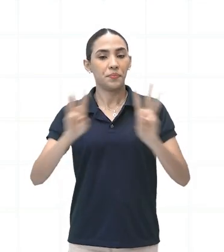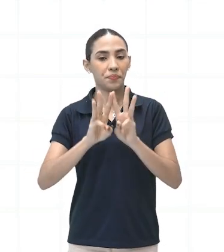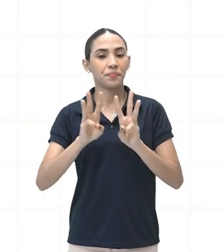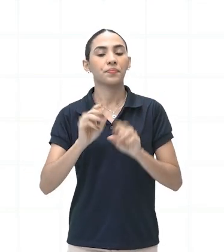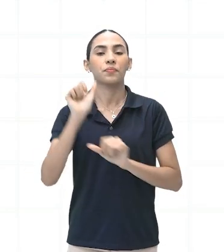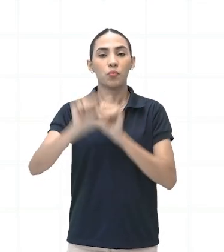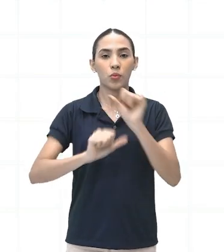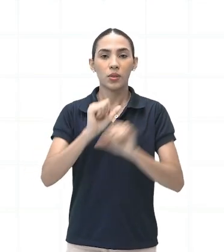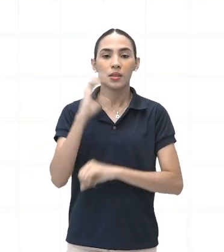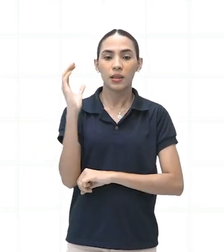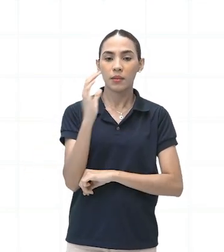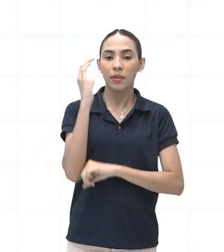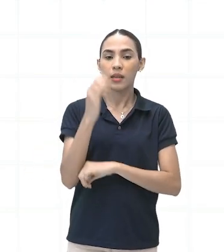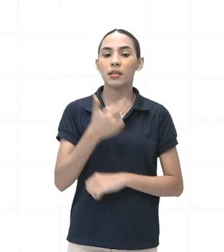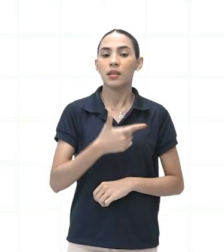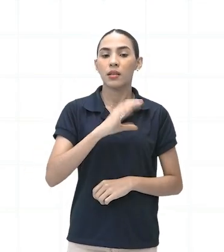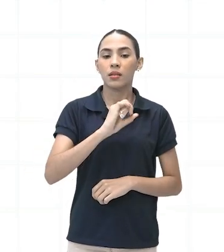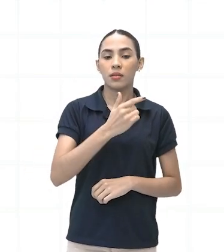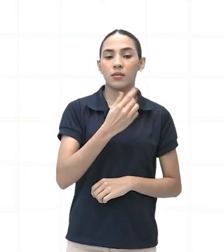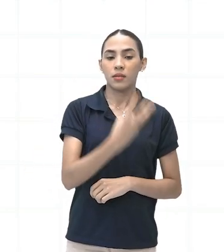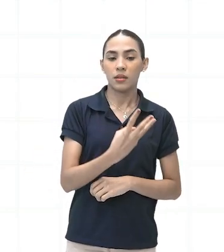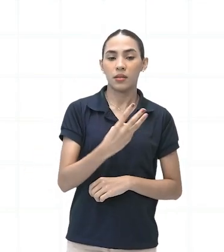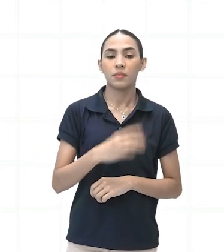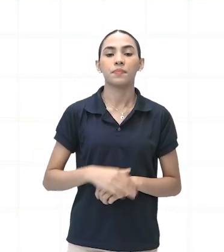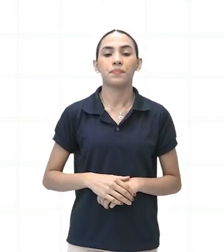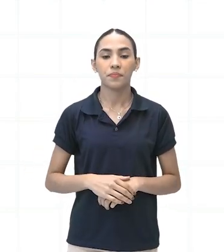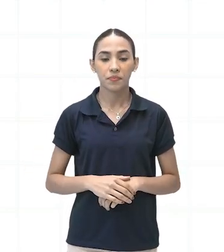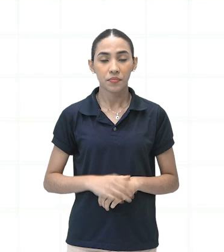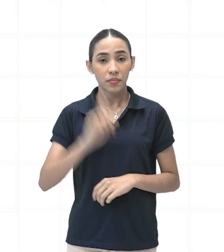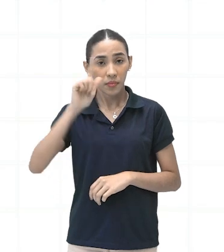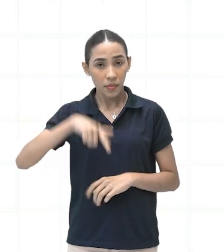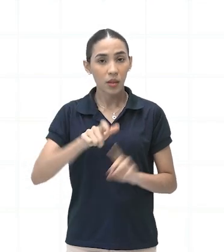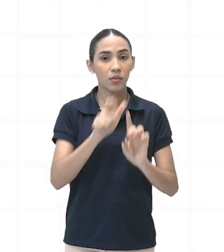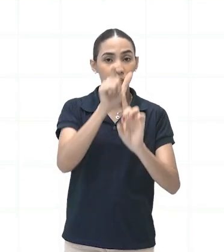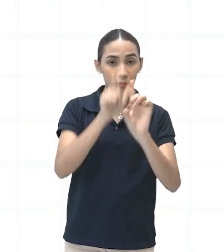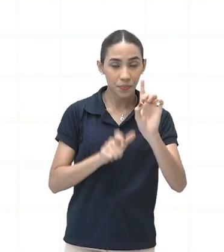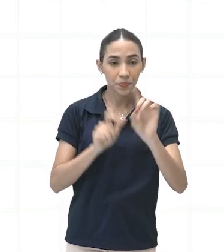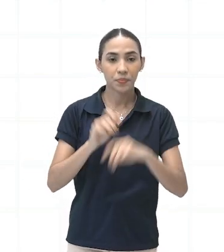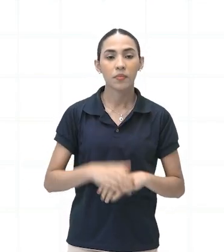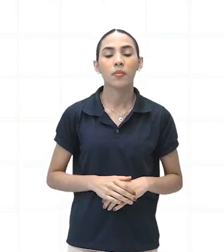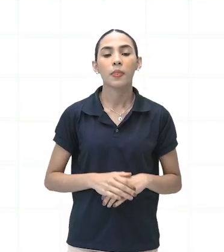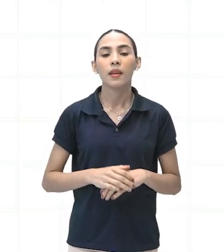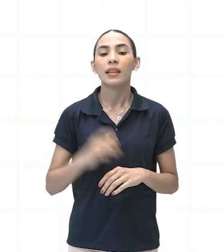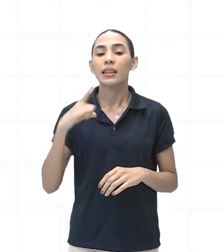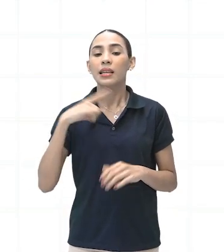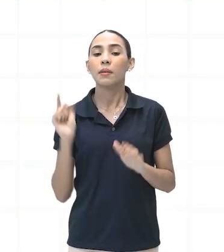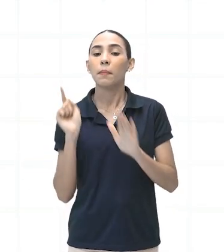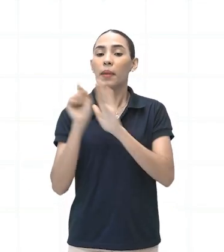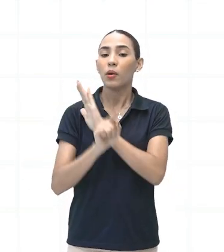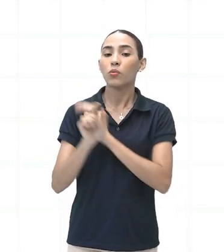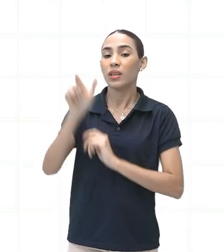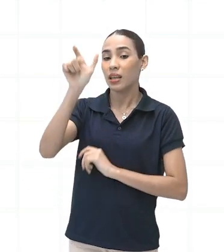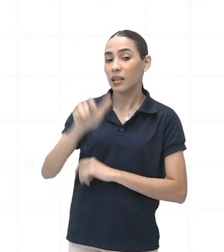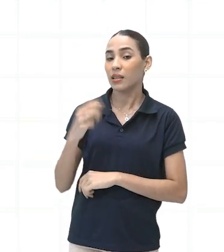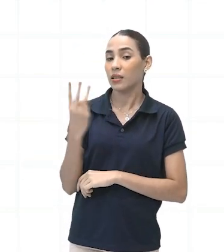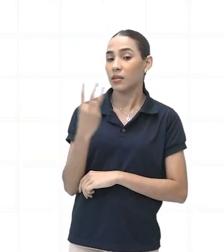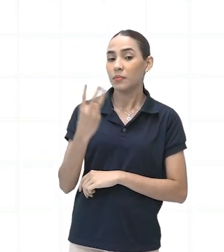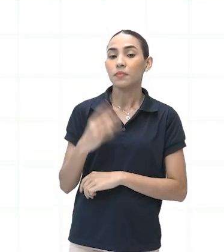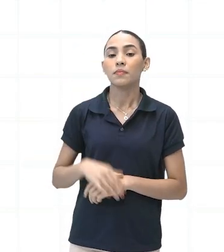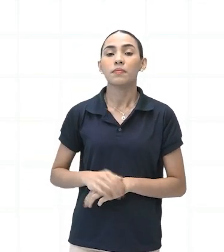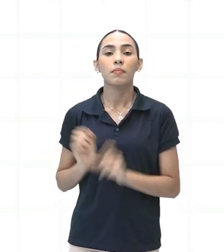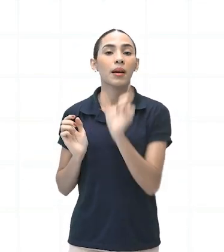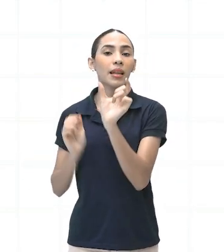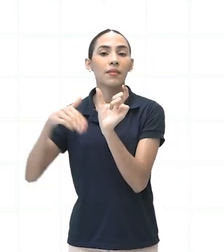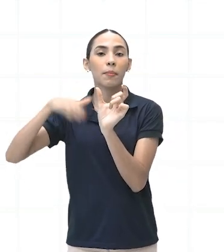sobre as Mudanças Climáticas de 2023, certo? Esse é o nosso sujeito. Há um questionamento aí na terceira coluna, núcleo do